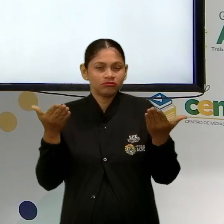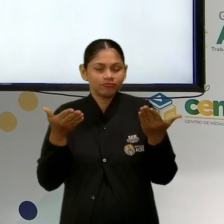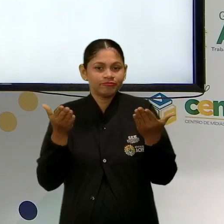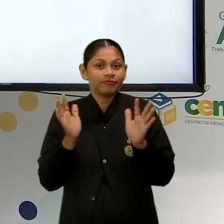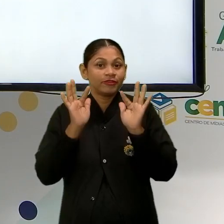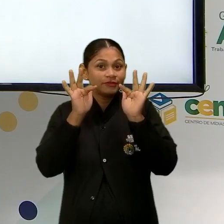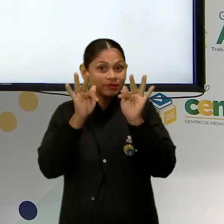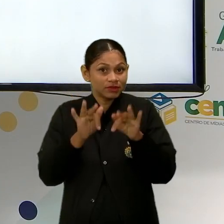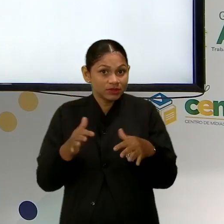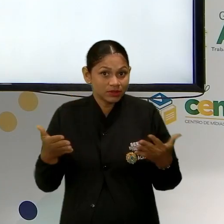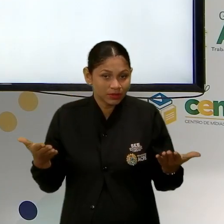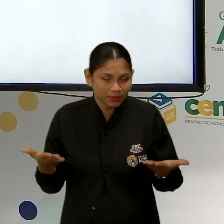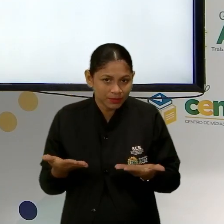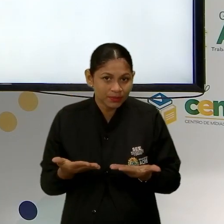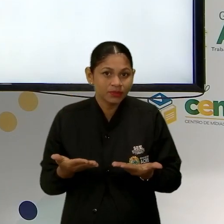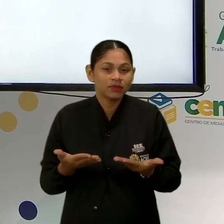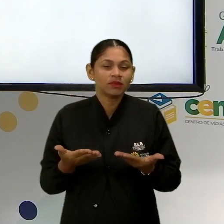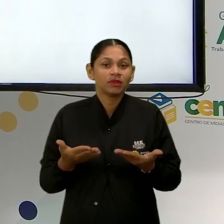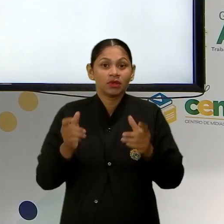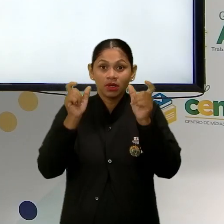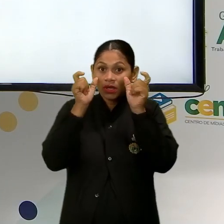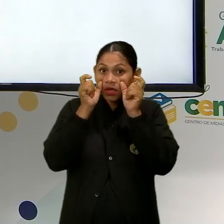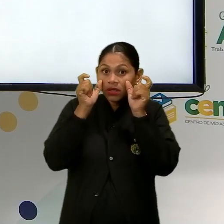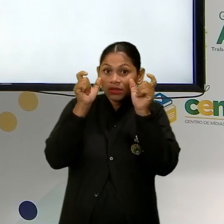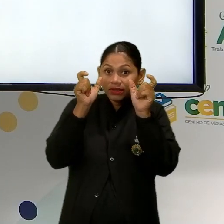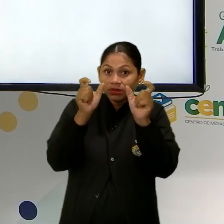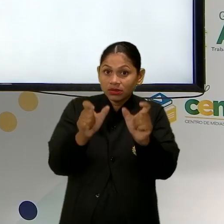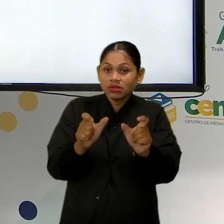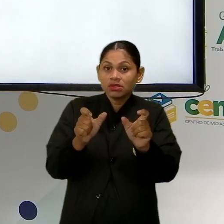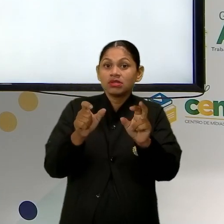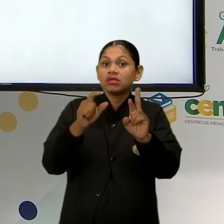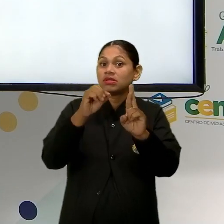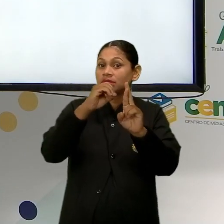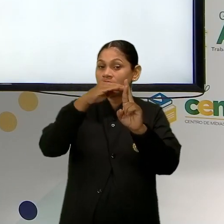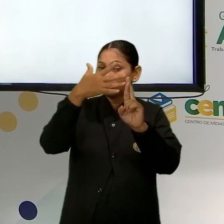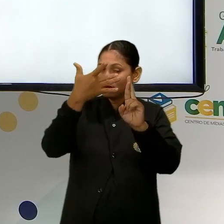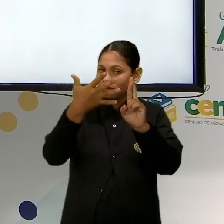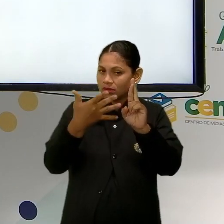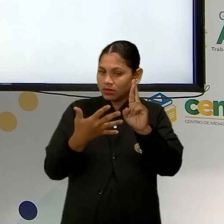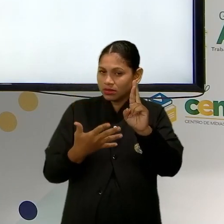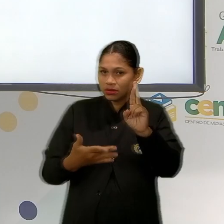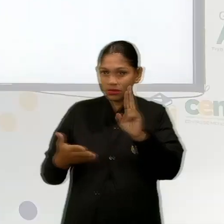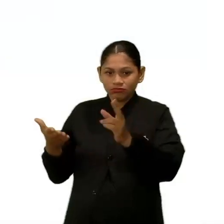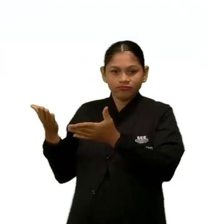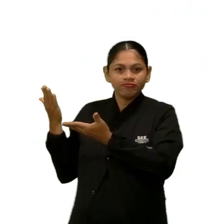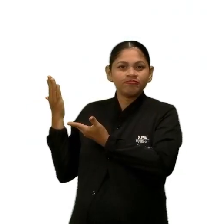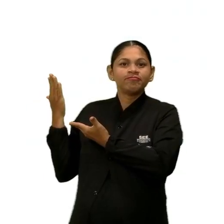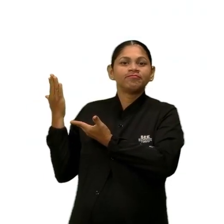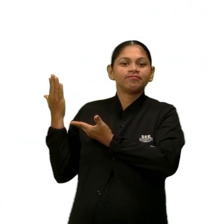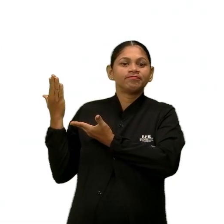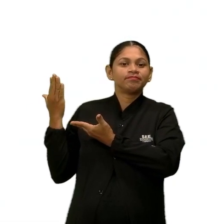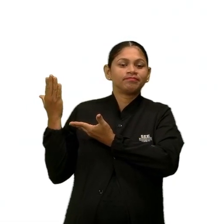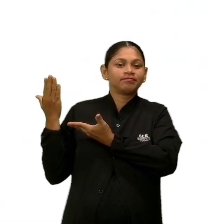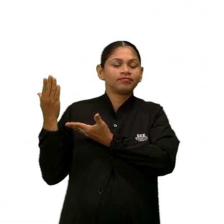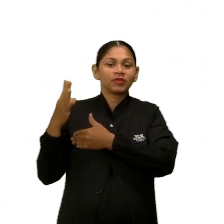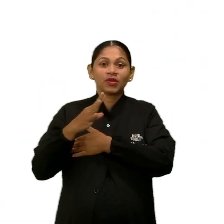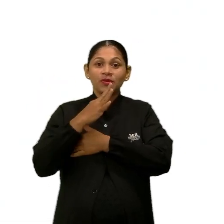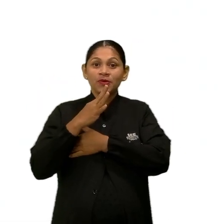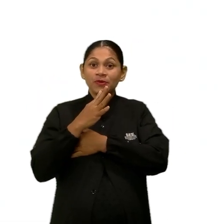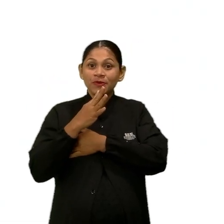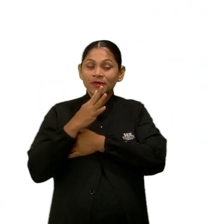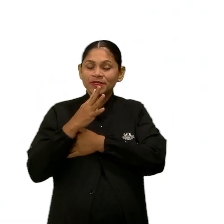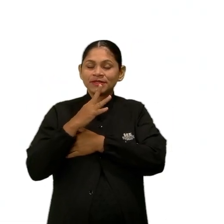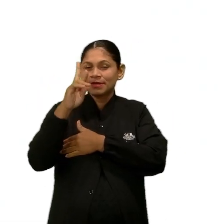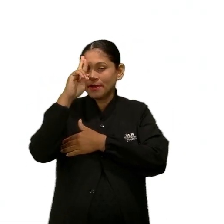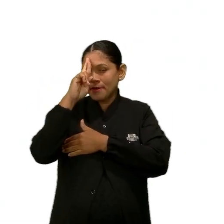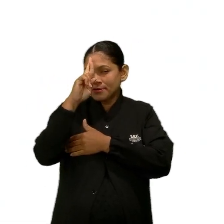terminar aqui. E eu gostaria de chamar a sua atenção para acessar as nossas referências, para você conhecer um pouco melhor sobre a era do